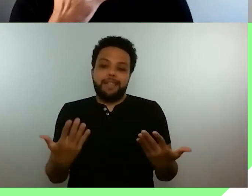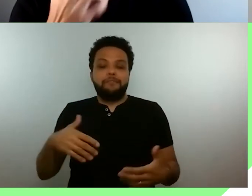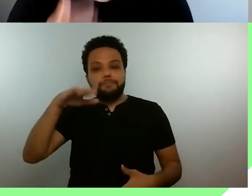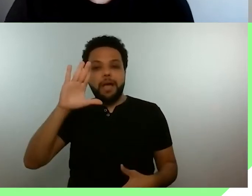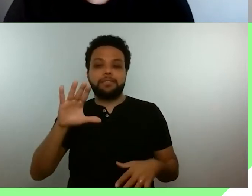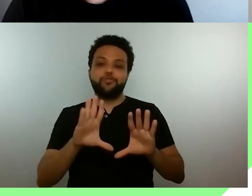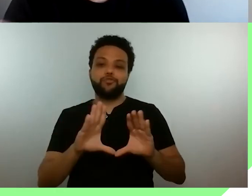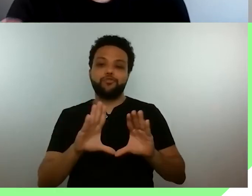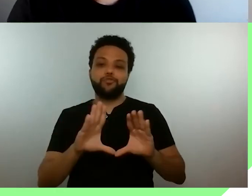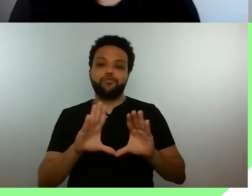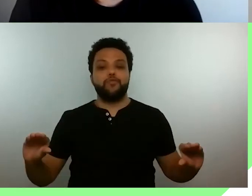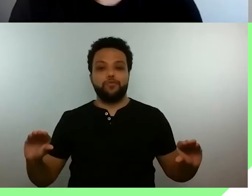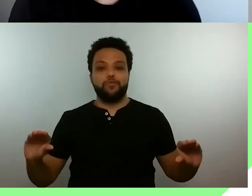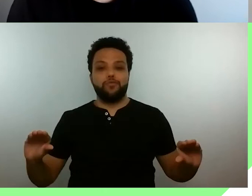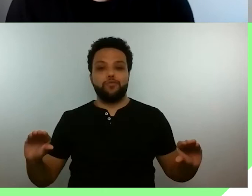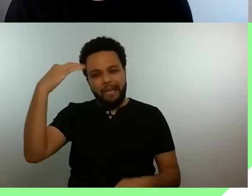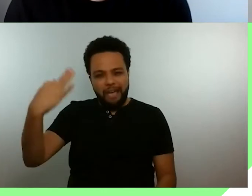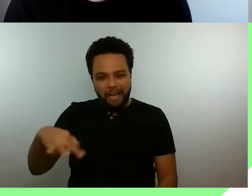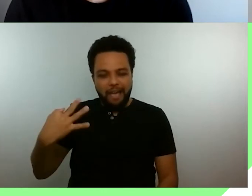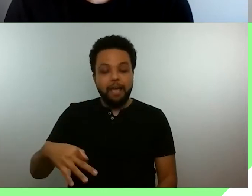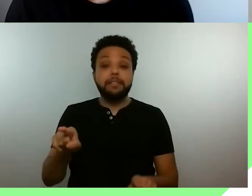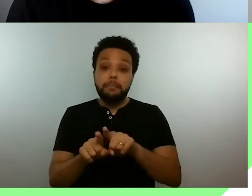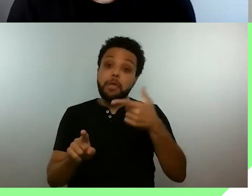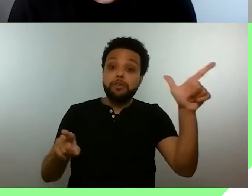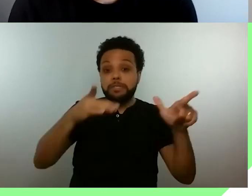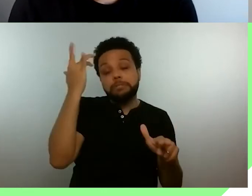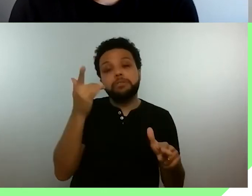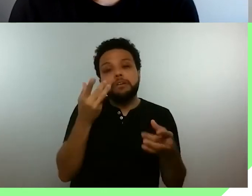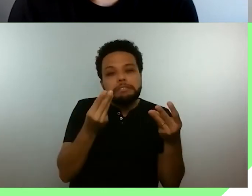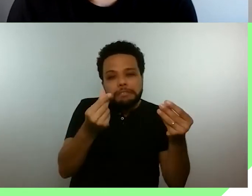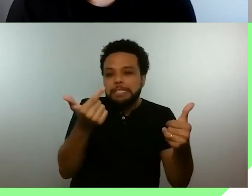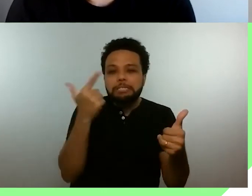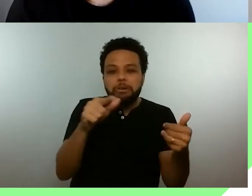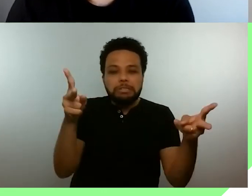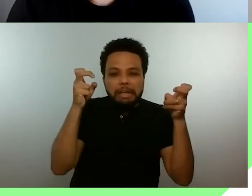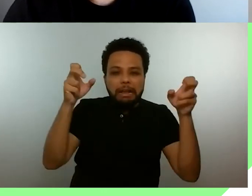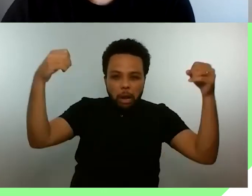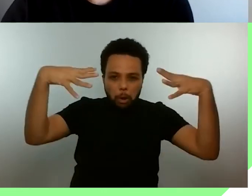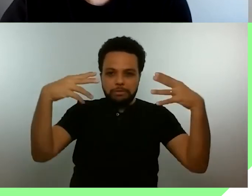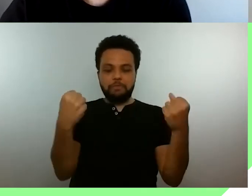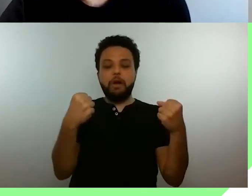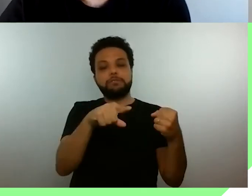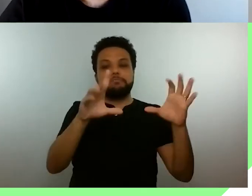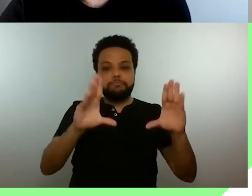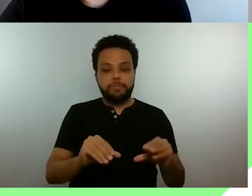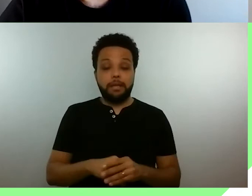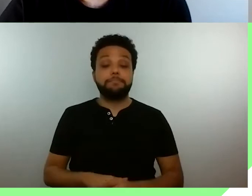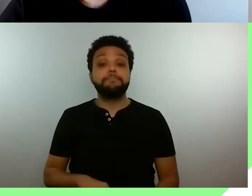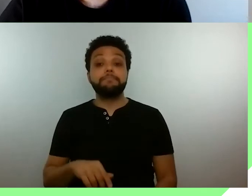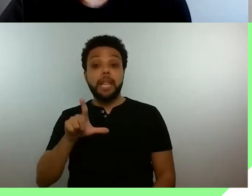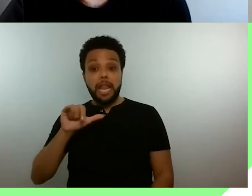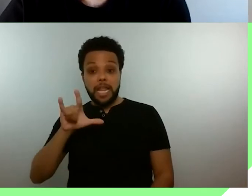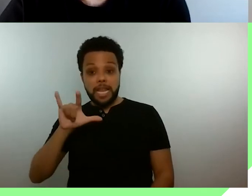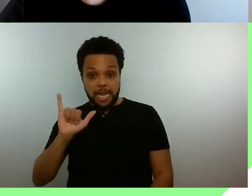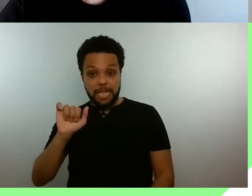a Lili Tavares, sua xará, né? A Lili é de Recife, ela está participando aqui de todos os encontros que a gente está fazendo, assim como várias